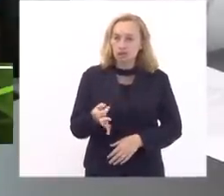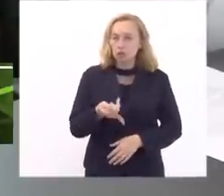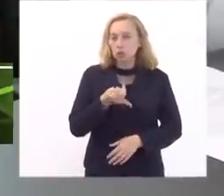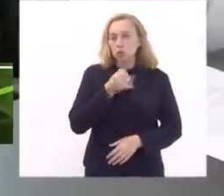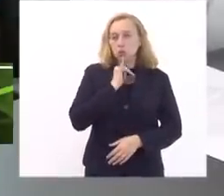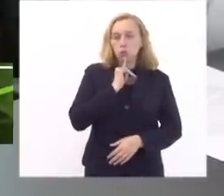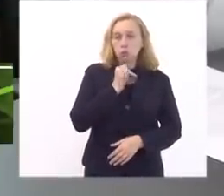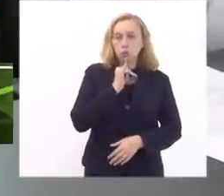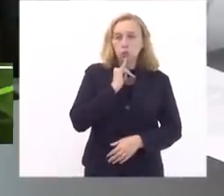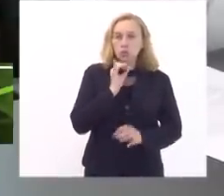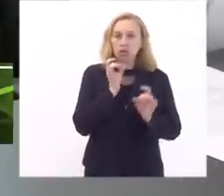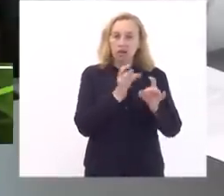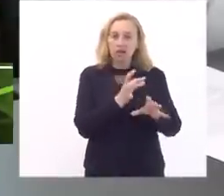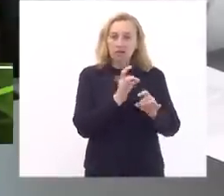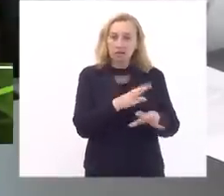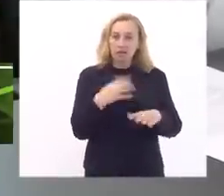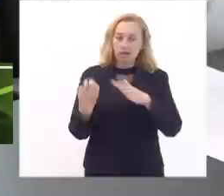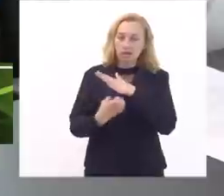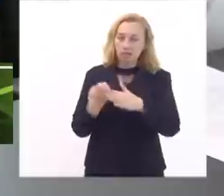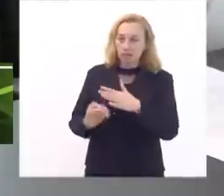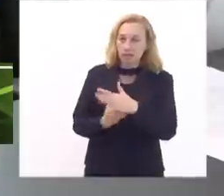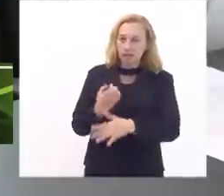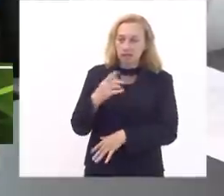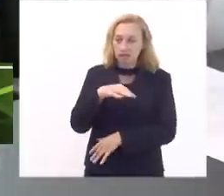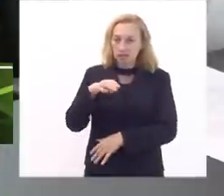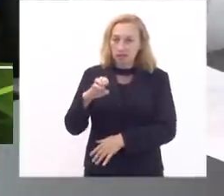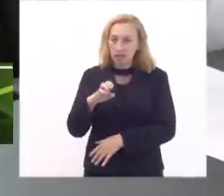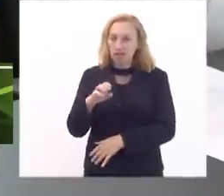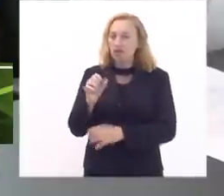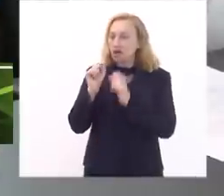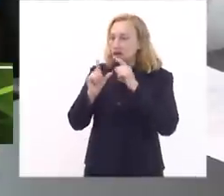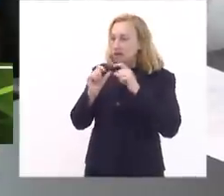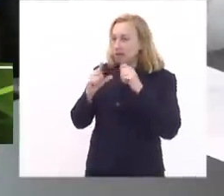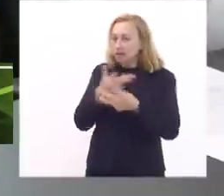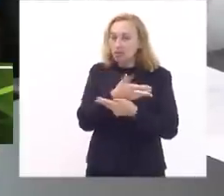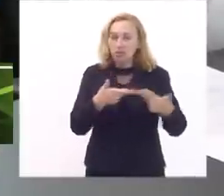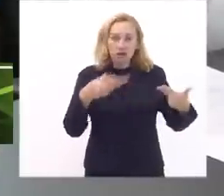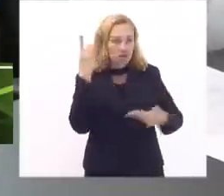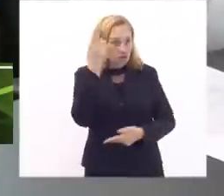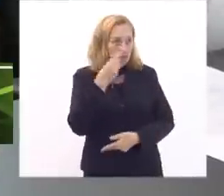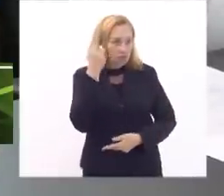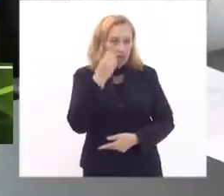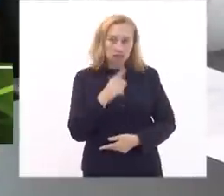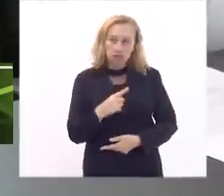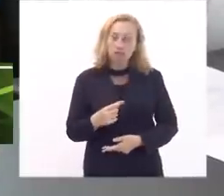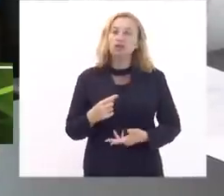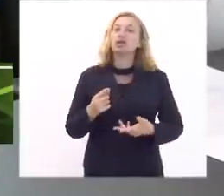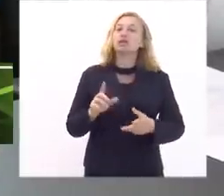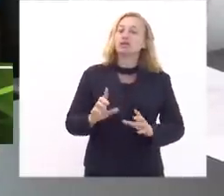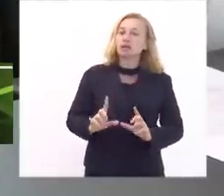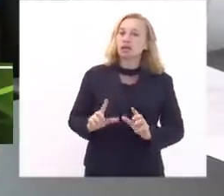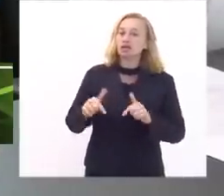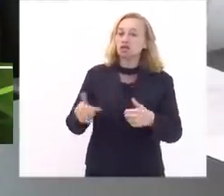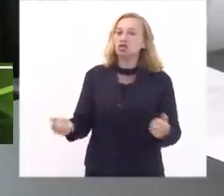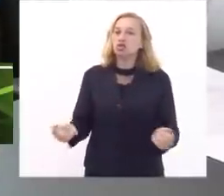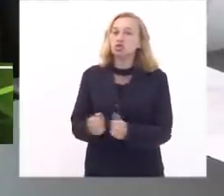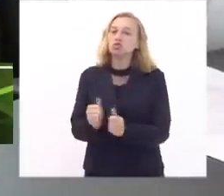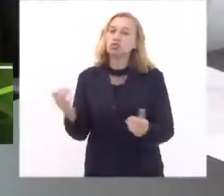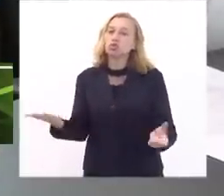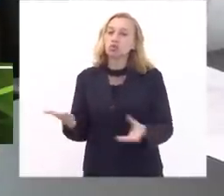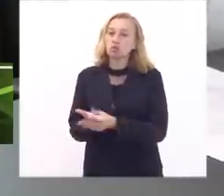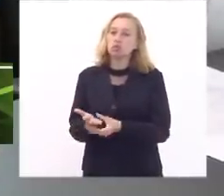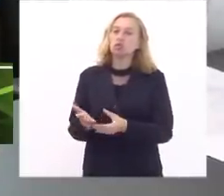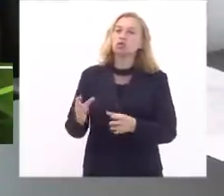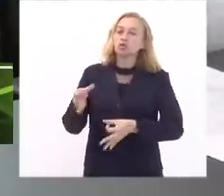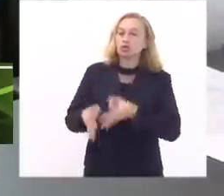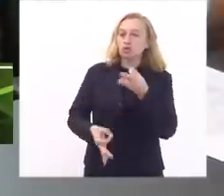lamentável privatização da SEDAI. Foi questionada por muitos de nós. Fizemos ações junto ao Tribunal de Contas, junto